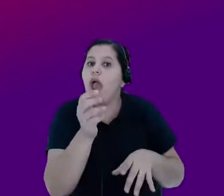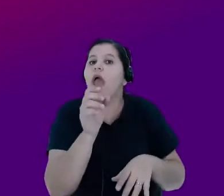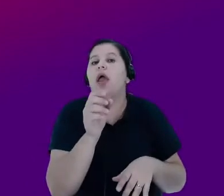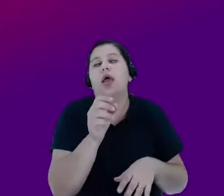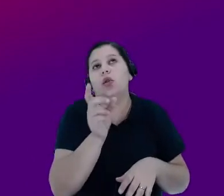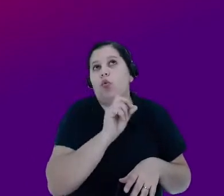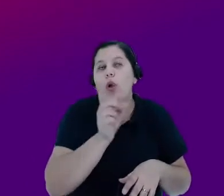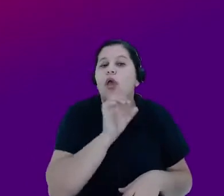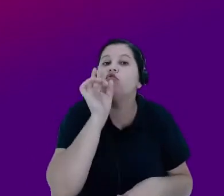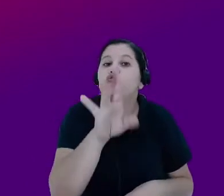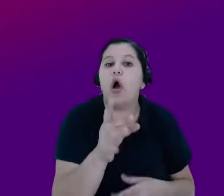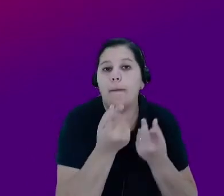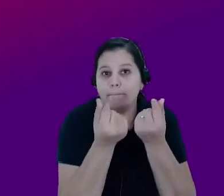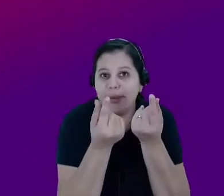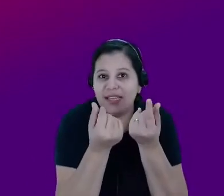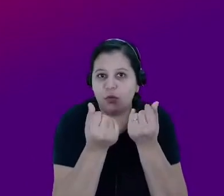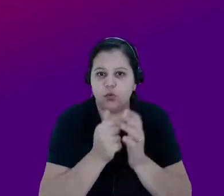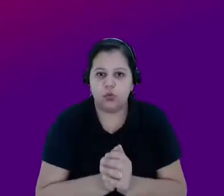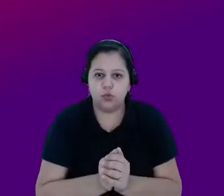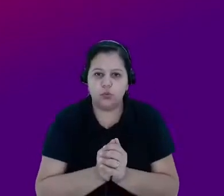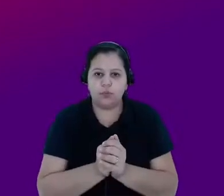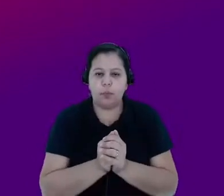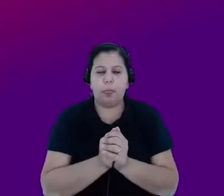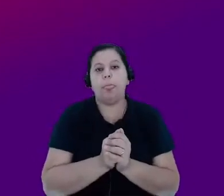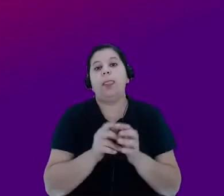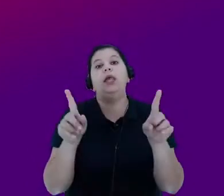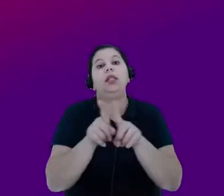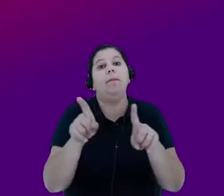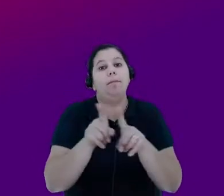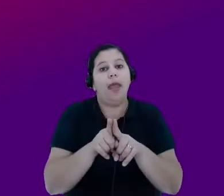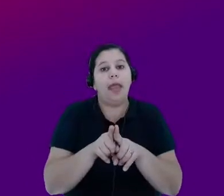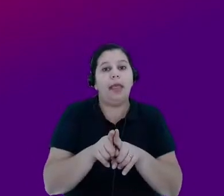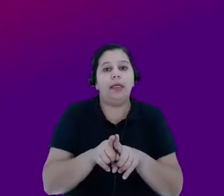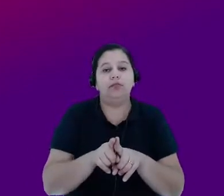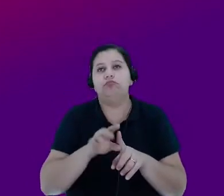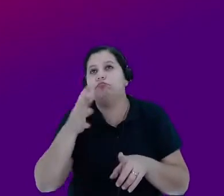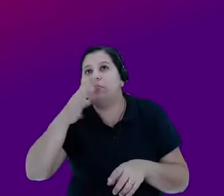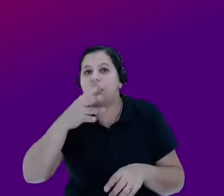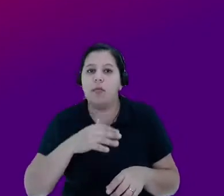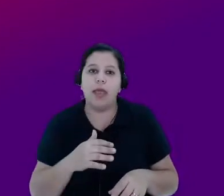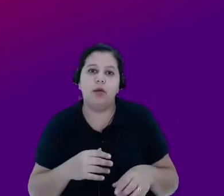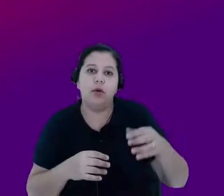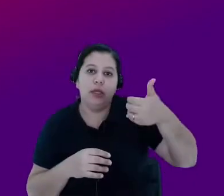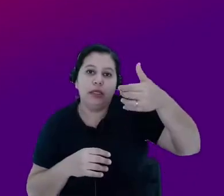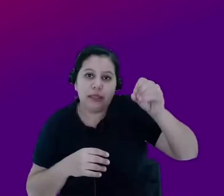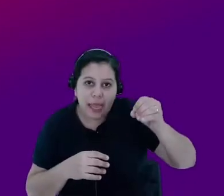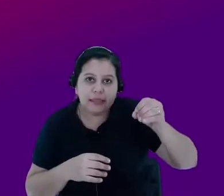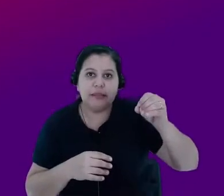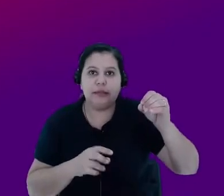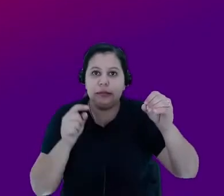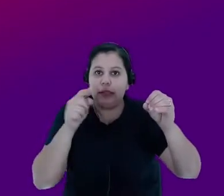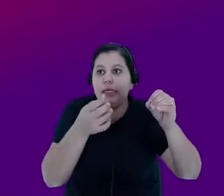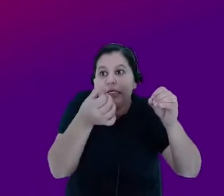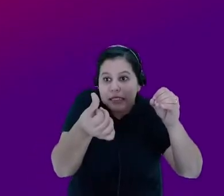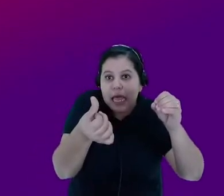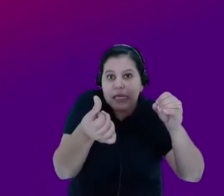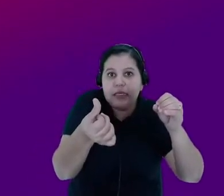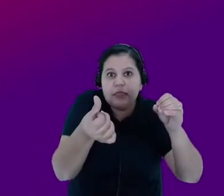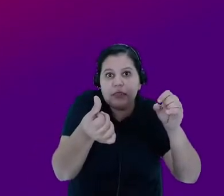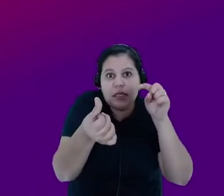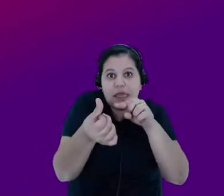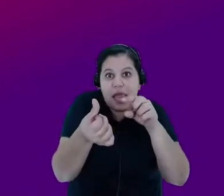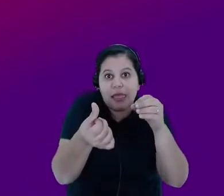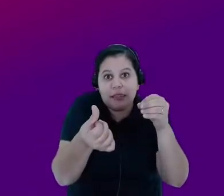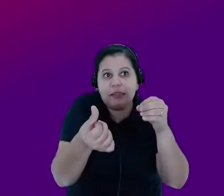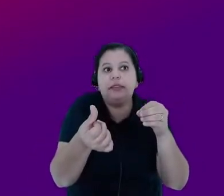nossa discussão, tá? A outra parte desses clientes, então de 6 a cada 10 clientes, ela trocou de seguradora. Ou seja, ela ainda